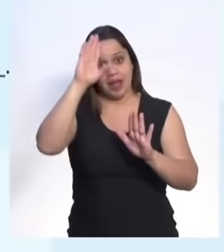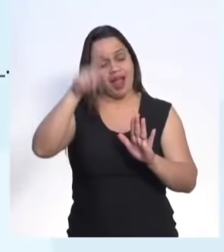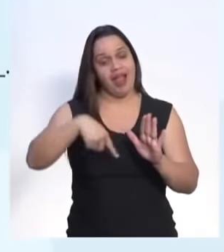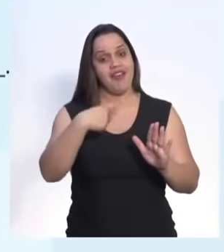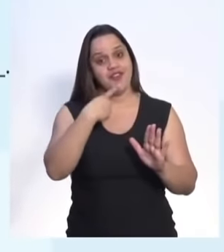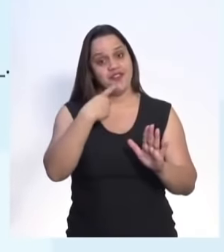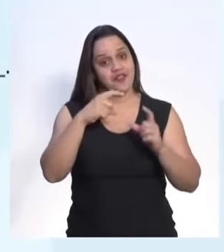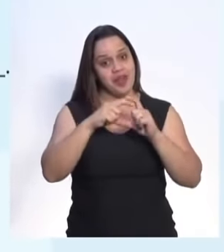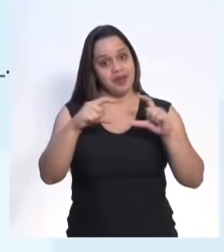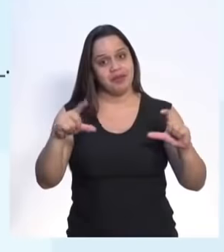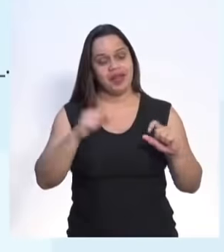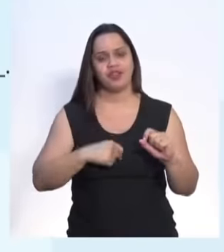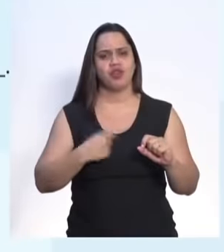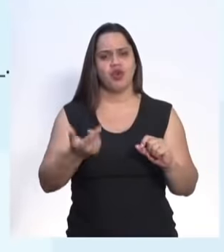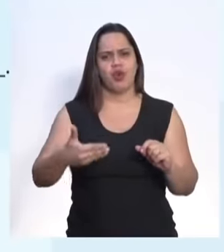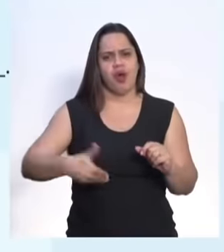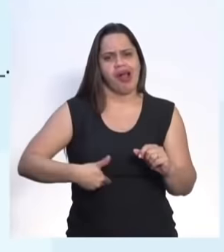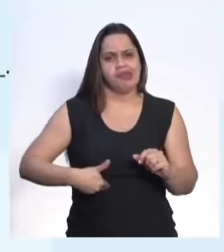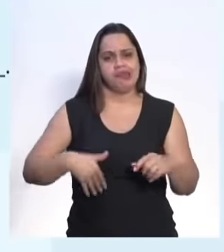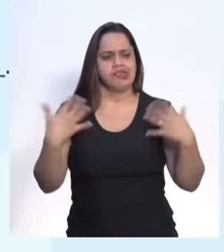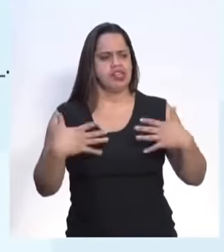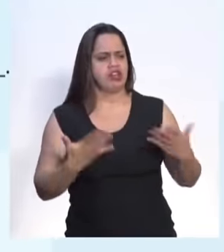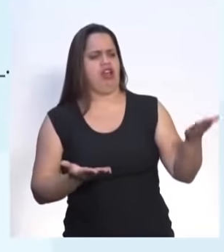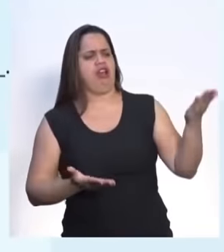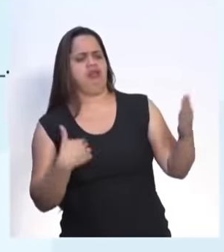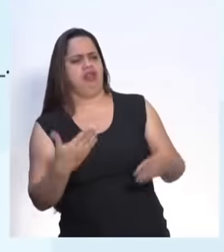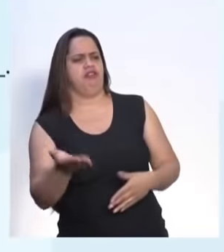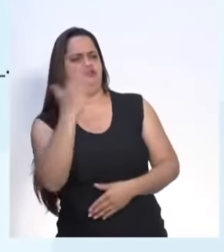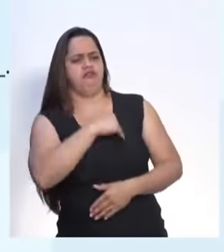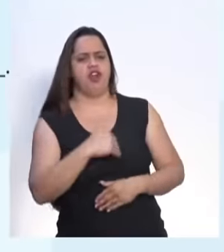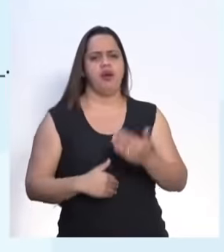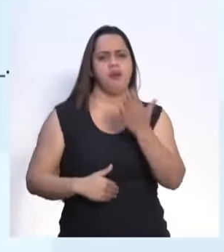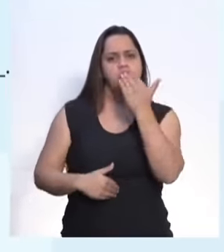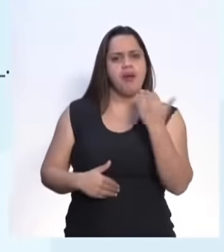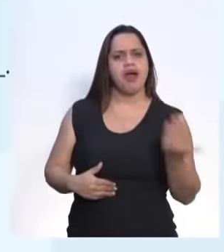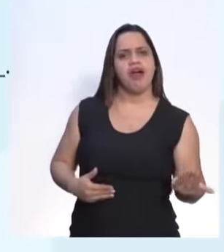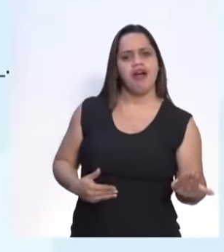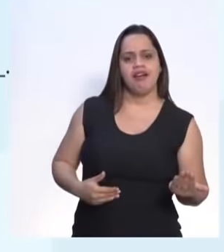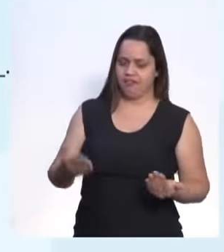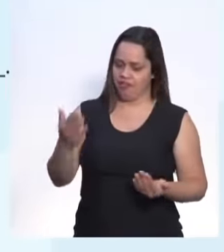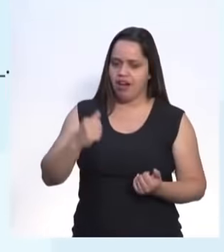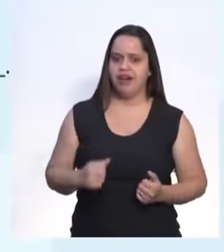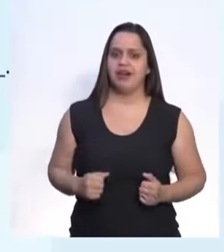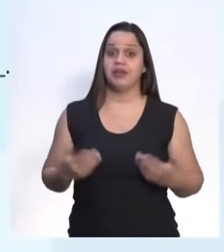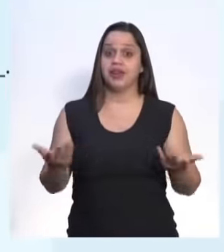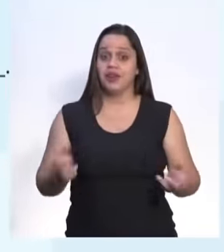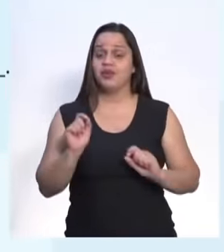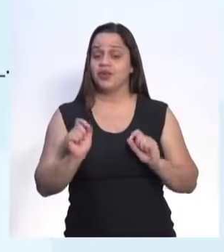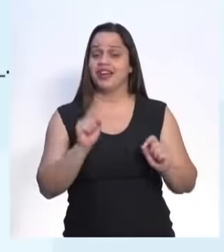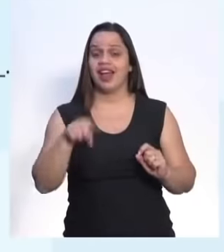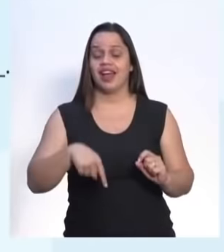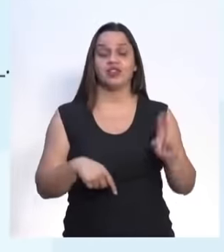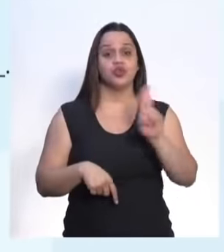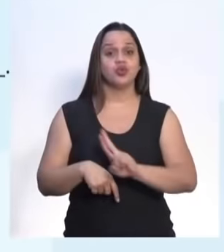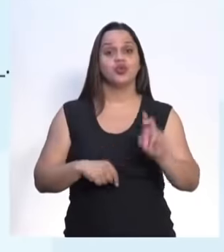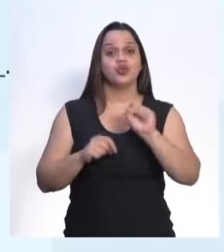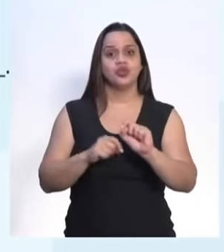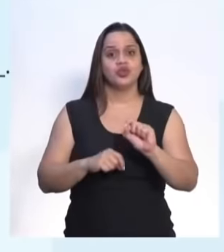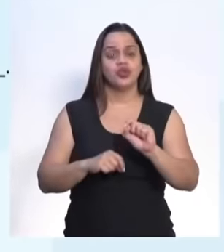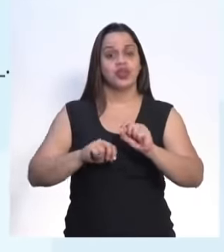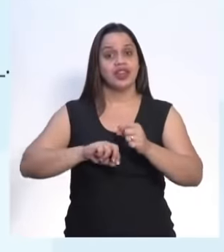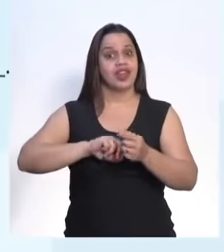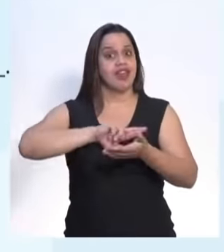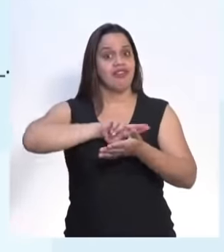com uma larica monstra. Nem me fale, Joe. Bora matar um rango ali? Bora. A gente utilizou várias o